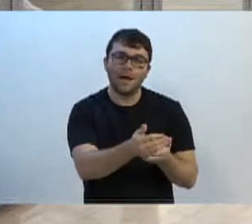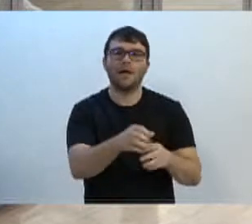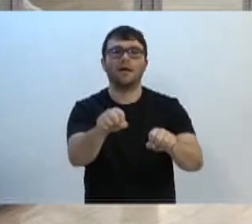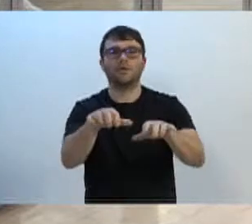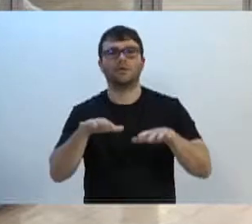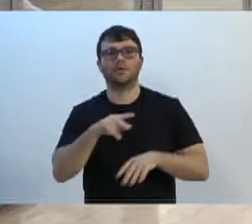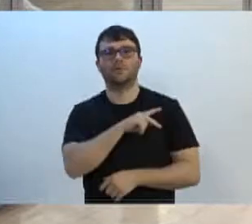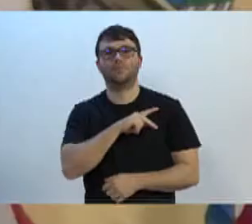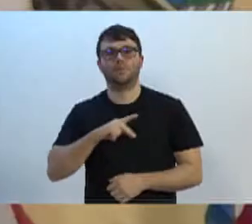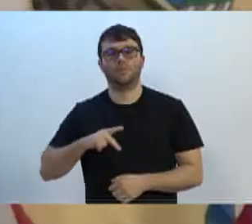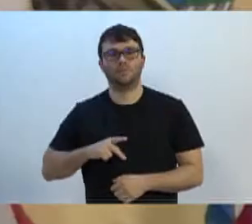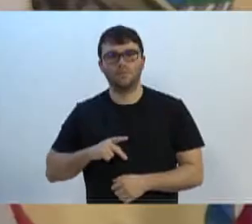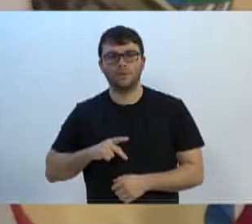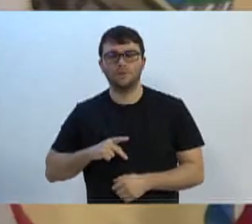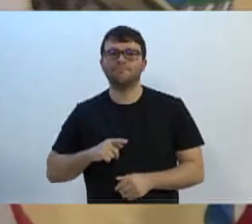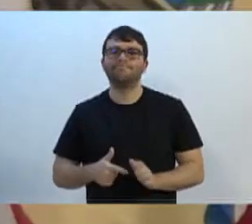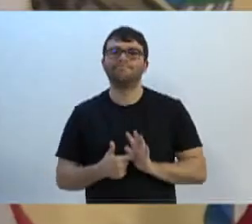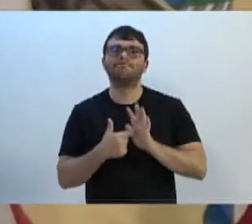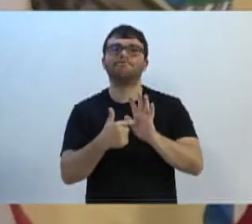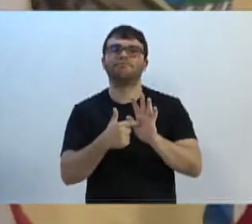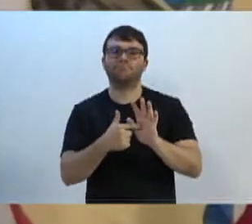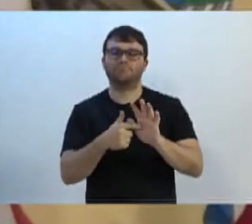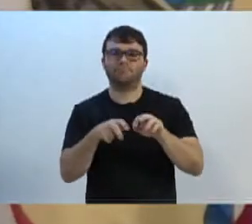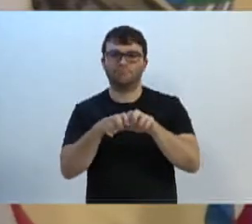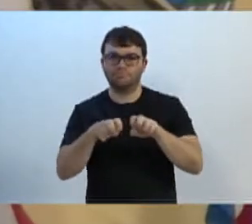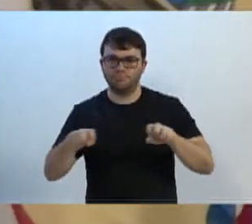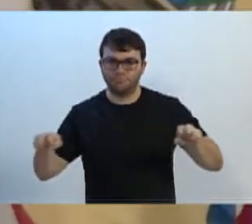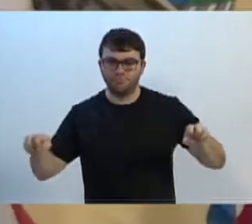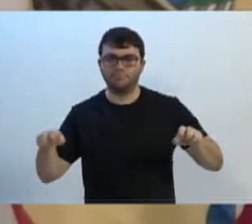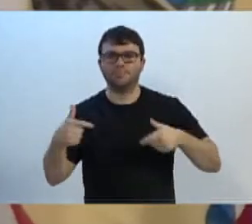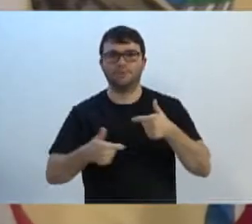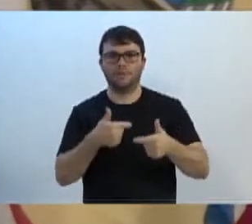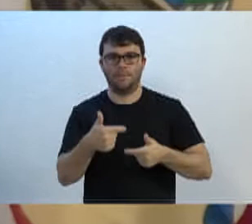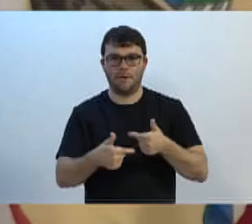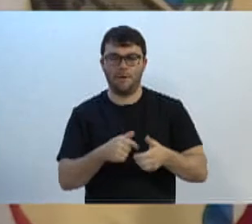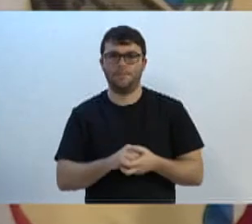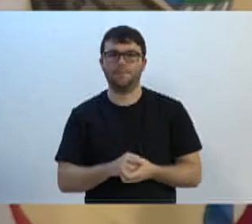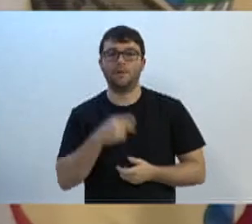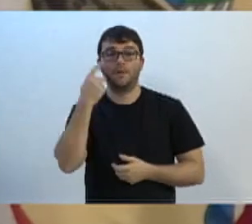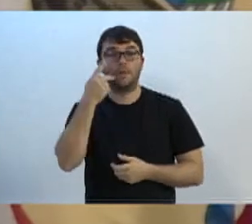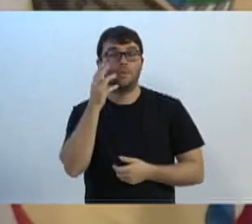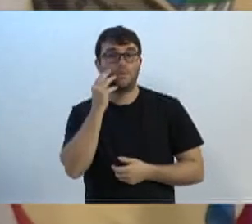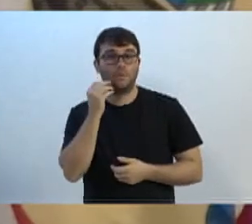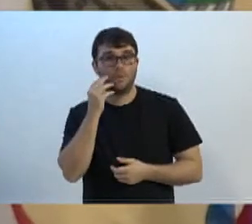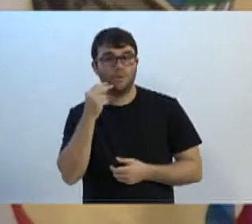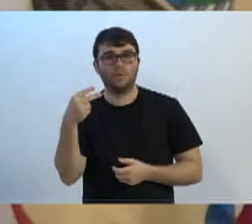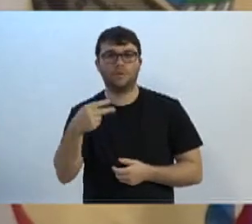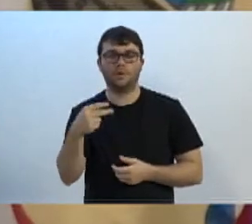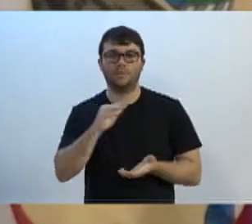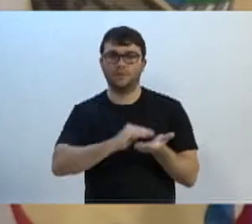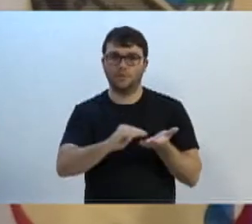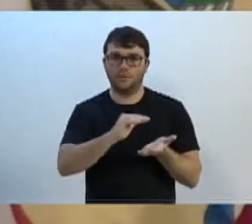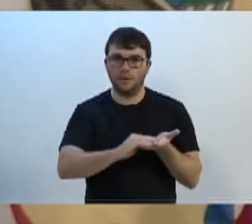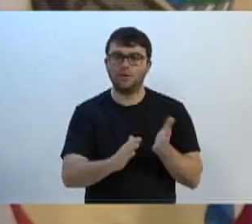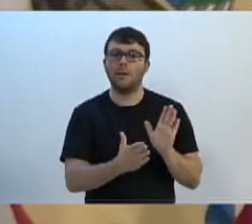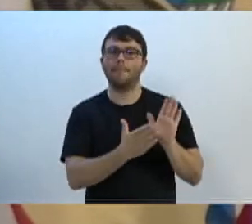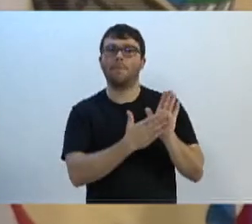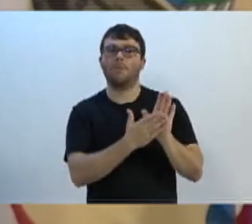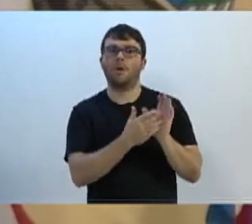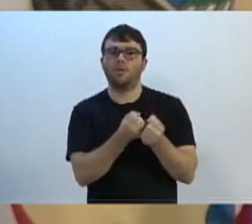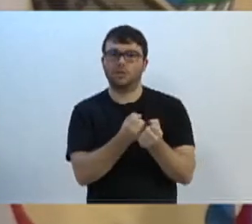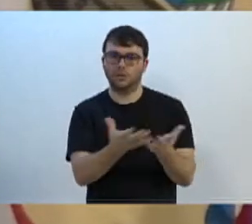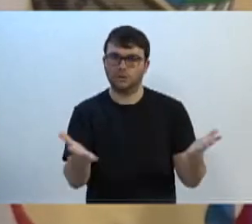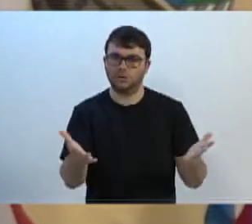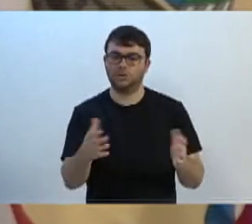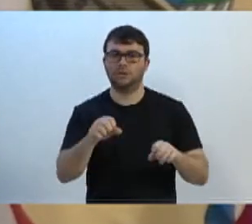audiência pública anunciamos a composição da mesa dos trabalhos vereadores Gilson de Souza segundo secretário e proponente desta